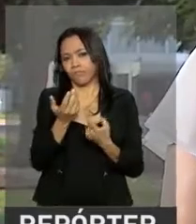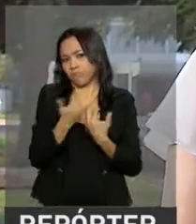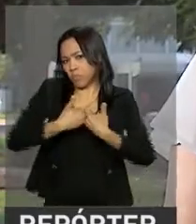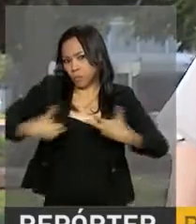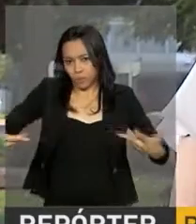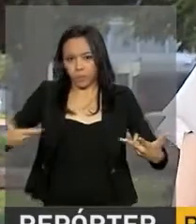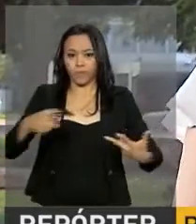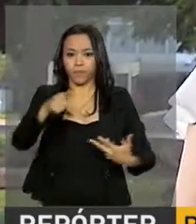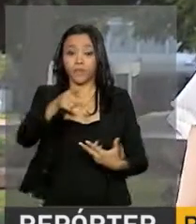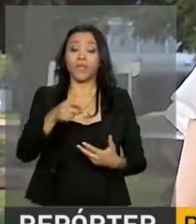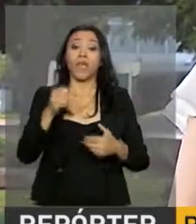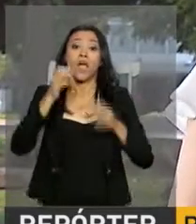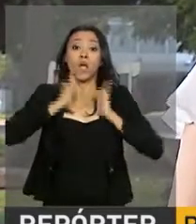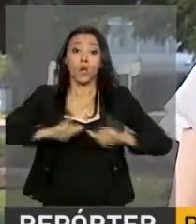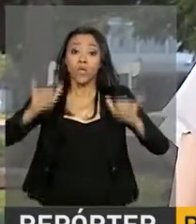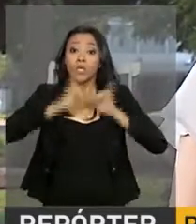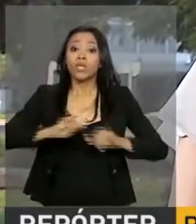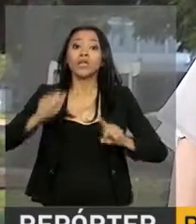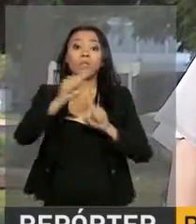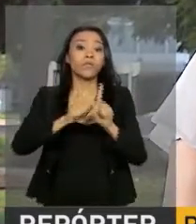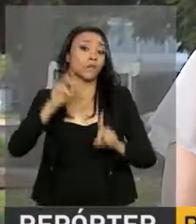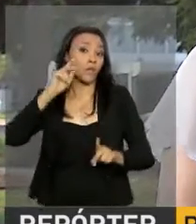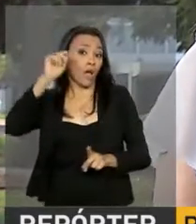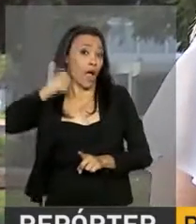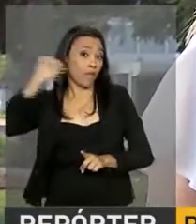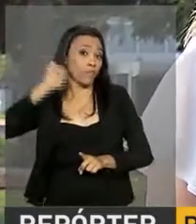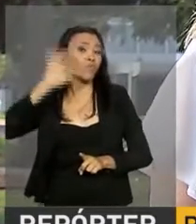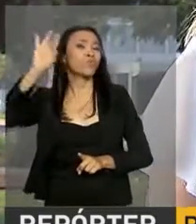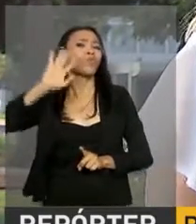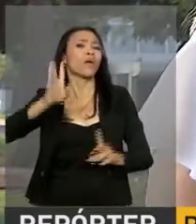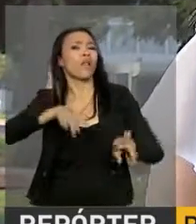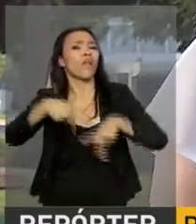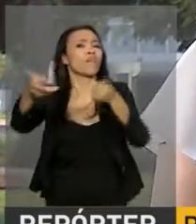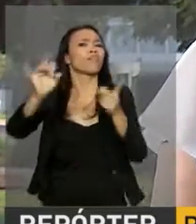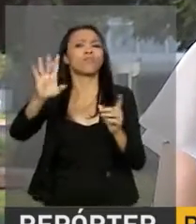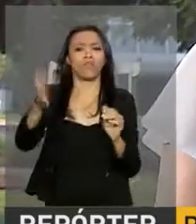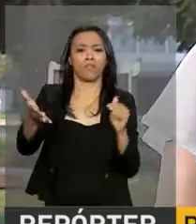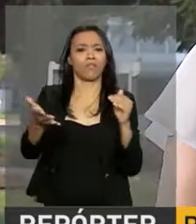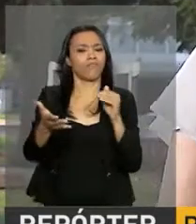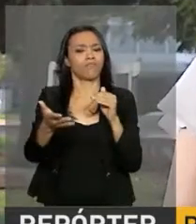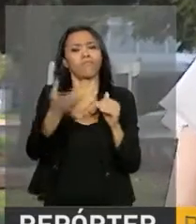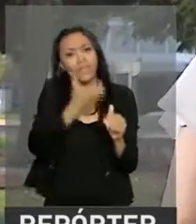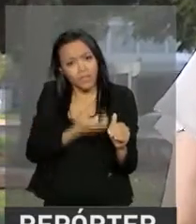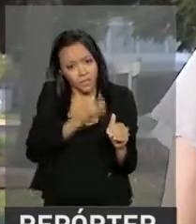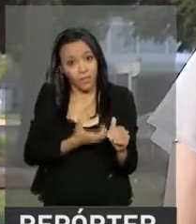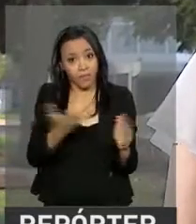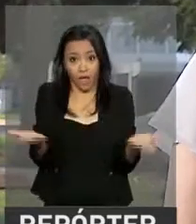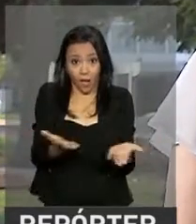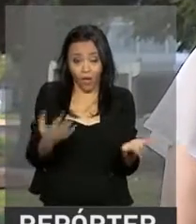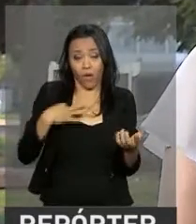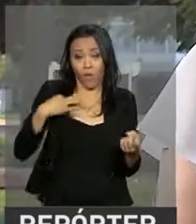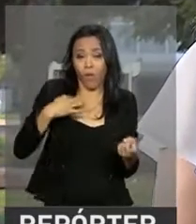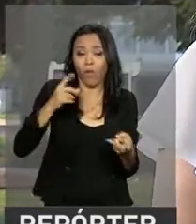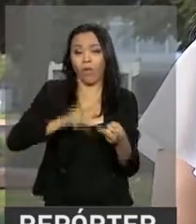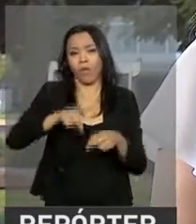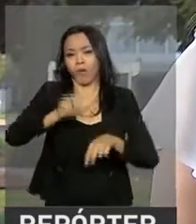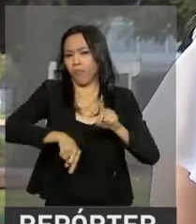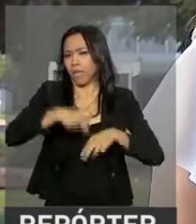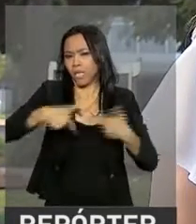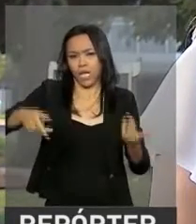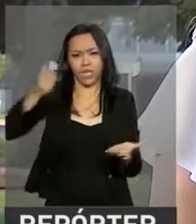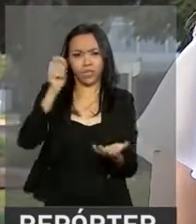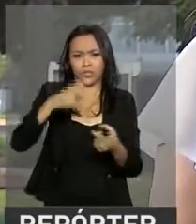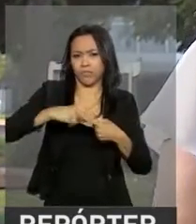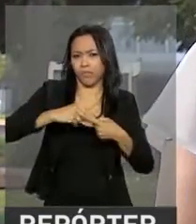a campanha começou em abril e as doações seriam levadas em dezembro agora parte dos alimentos roupas e materiais escolares